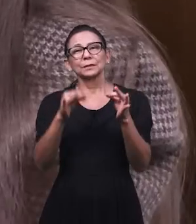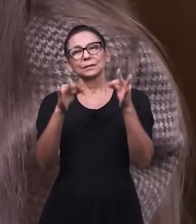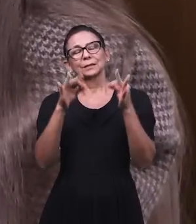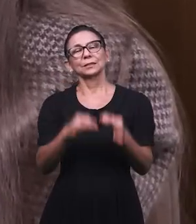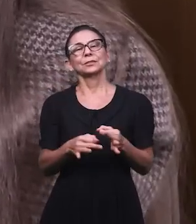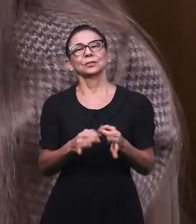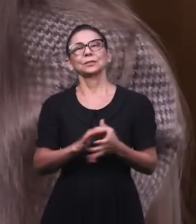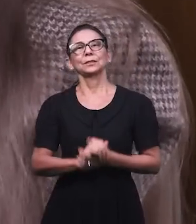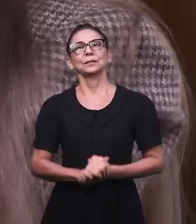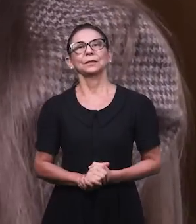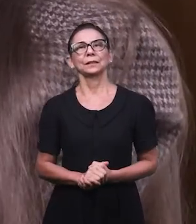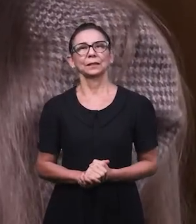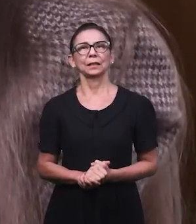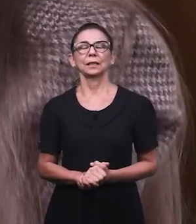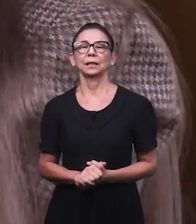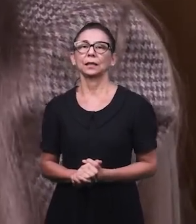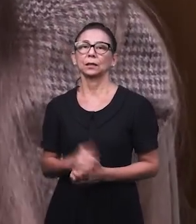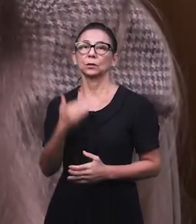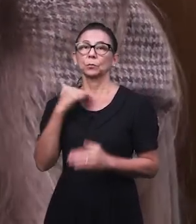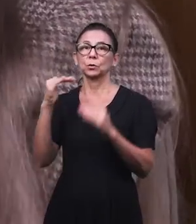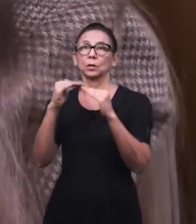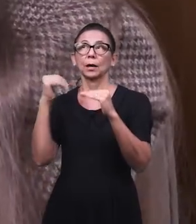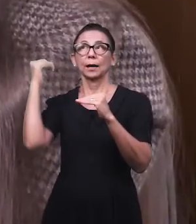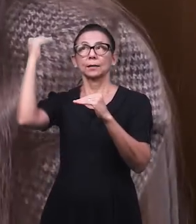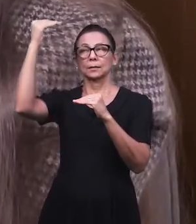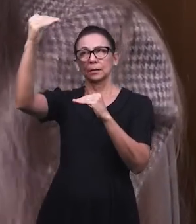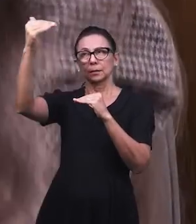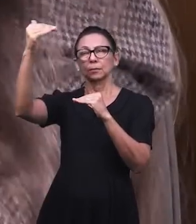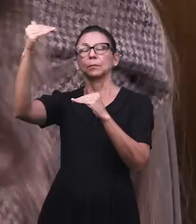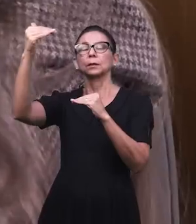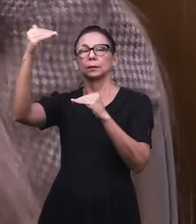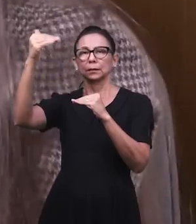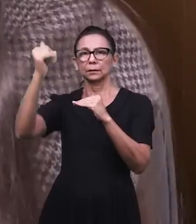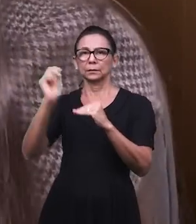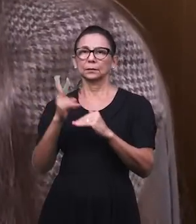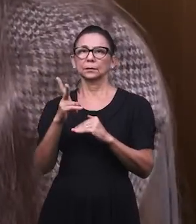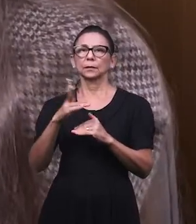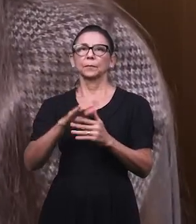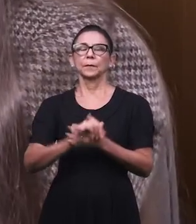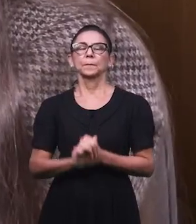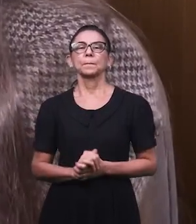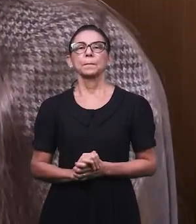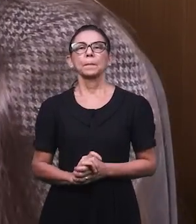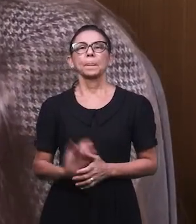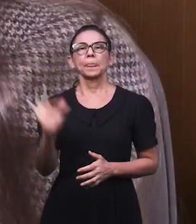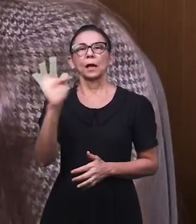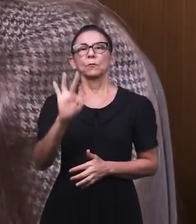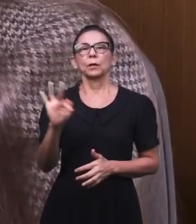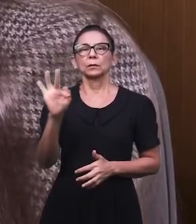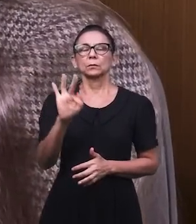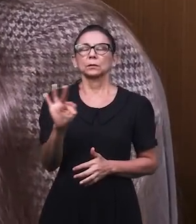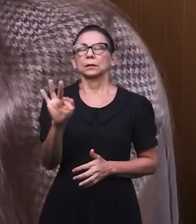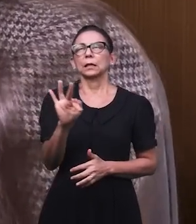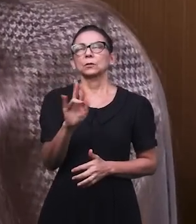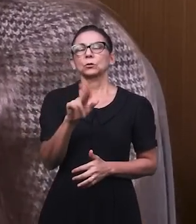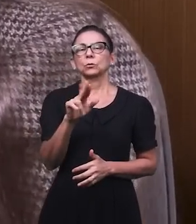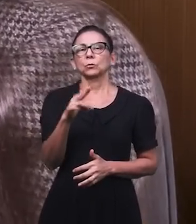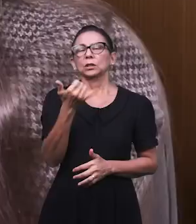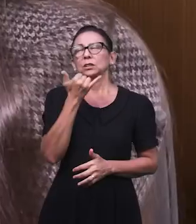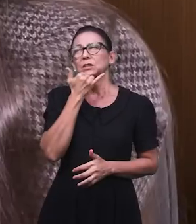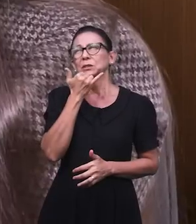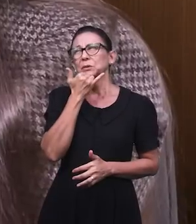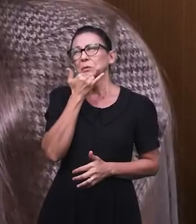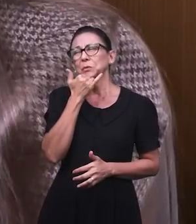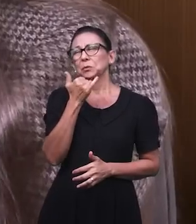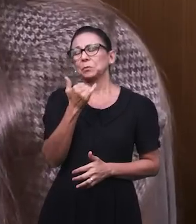prioridades e nunca colocar coisas acima. Sempre seguir essa ordem. A faculdade nunca ser uma desculpa